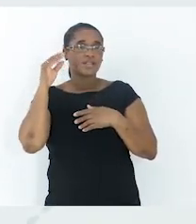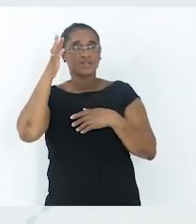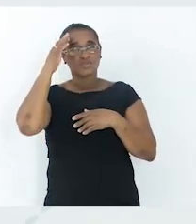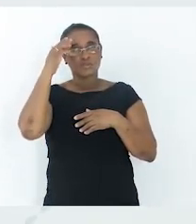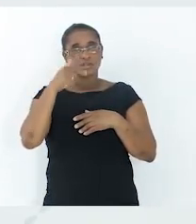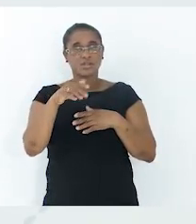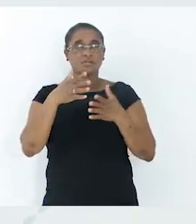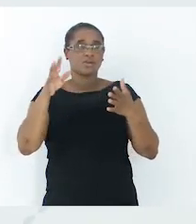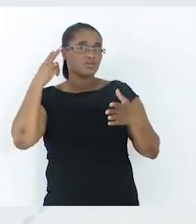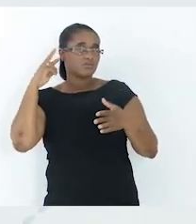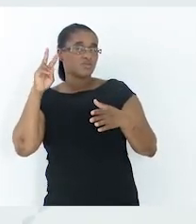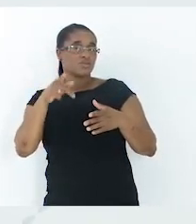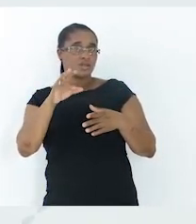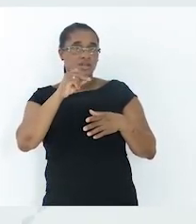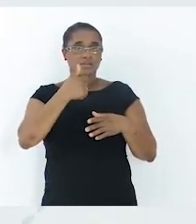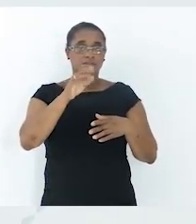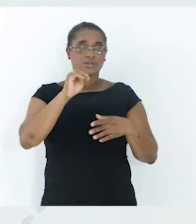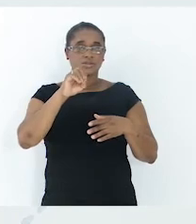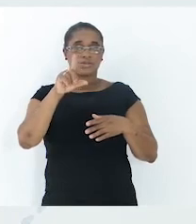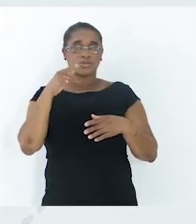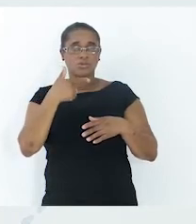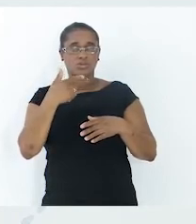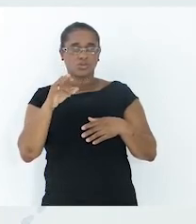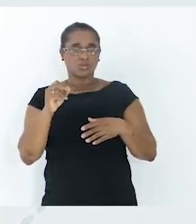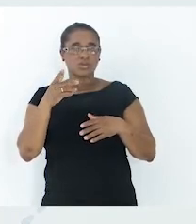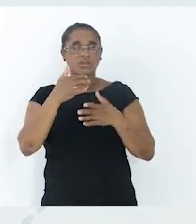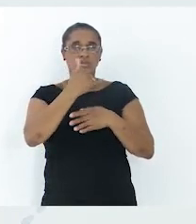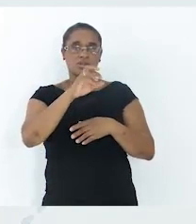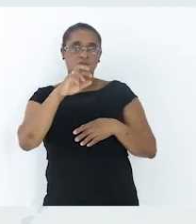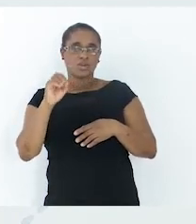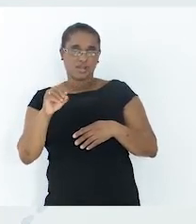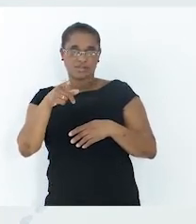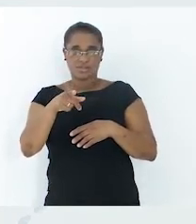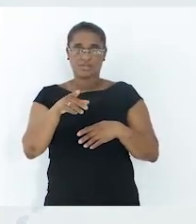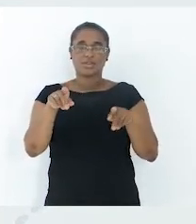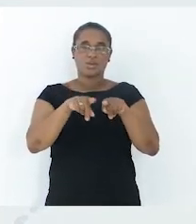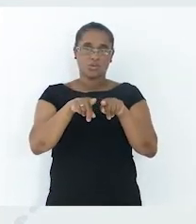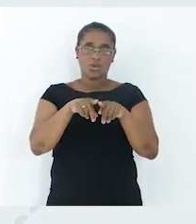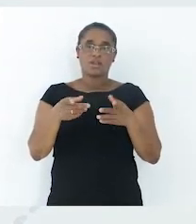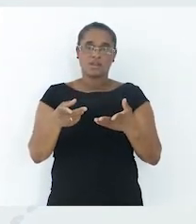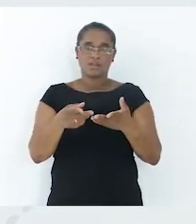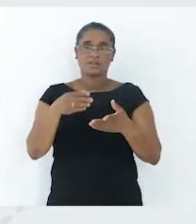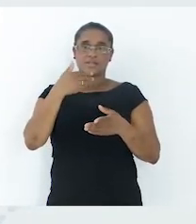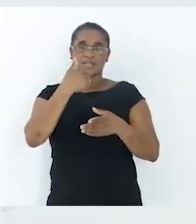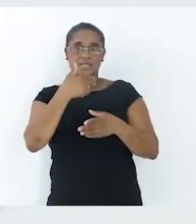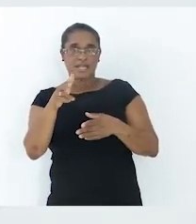número que tem maior valor absoluto, que é 280. Nesse caso dá igual a